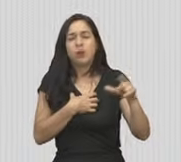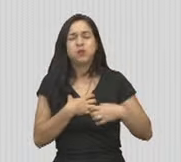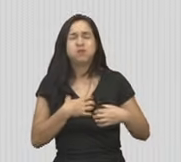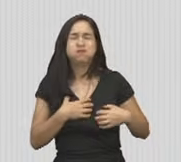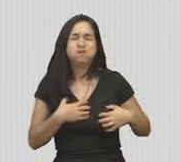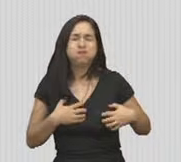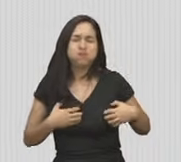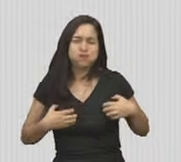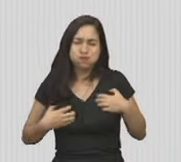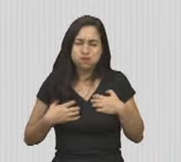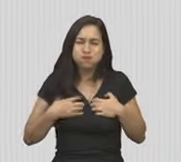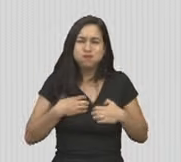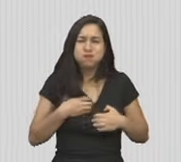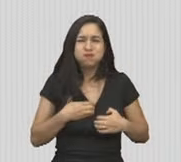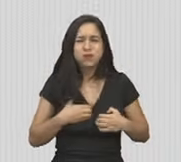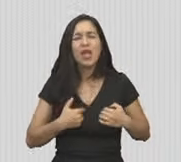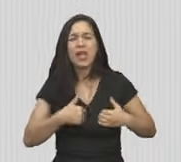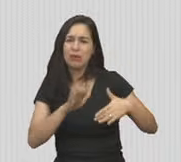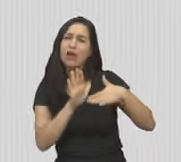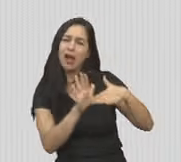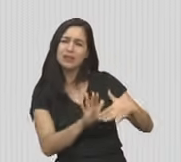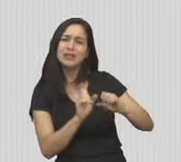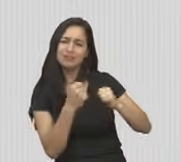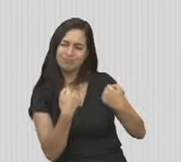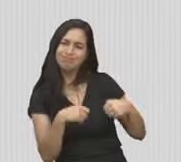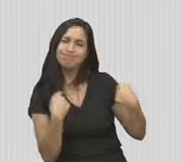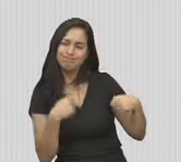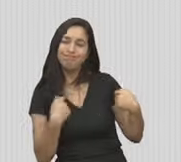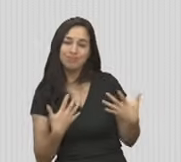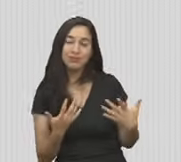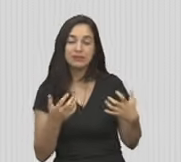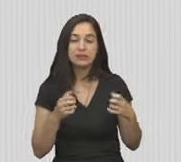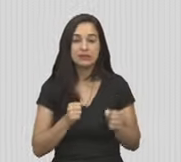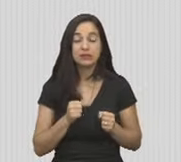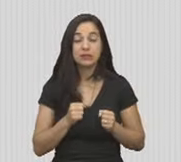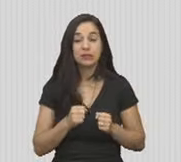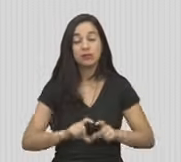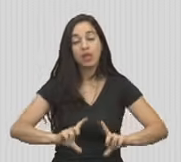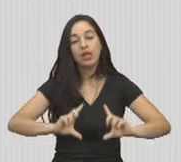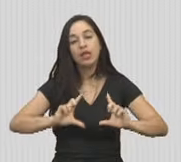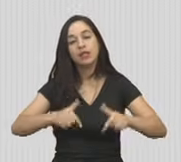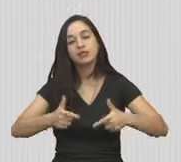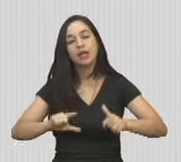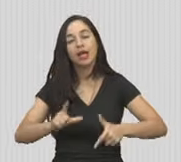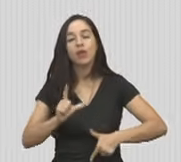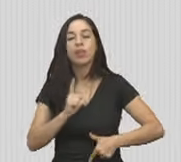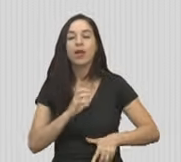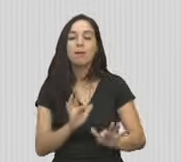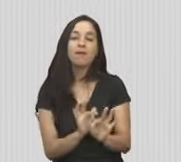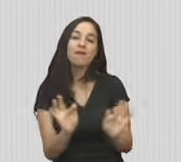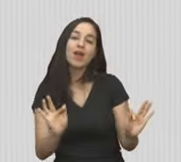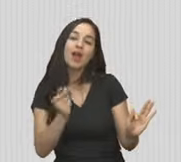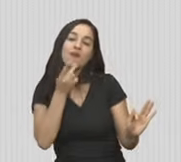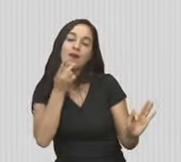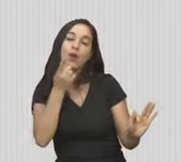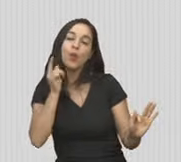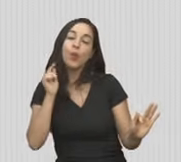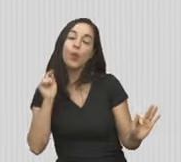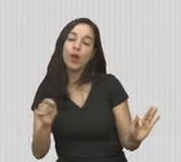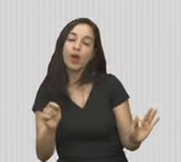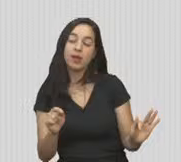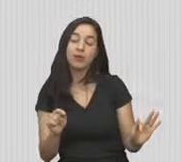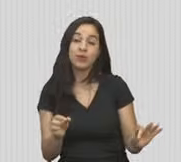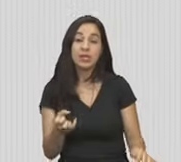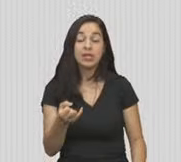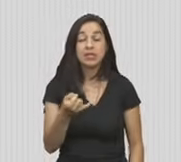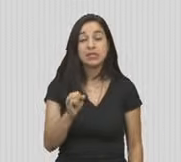a motivação de fazer pelo próximo. Em Israel existe uma frase que diz que se eu não